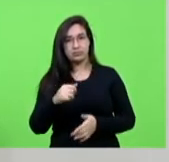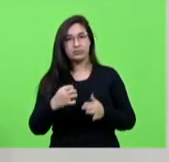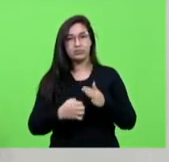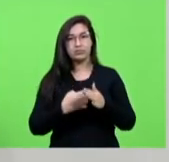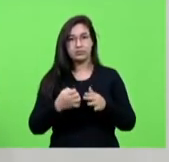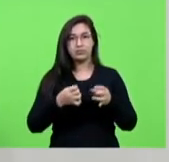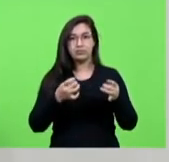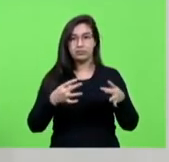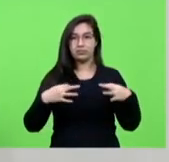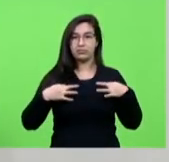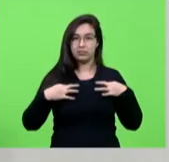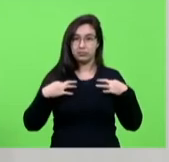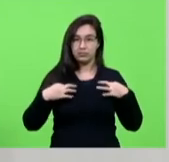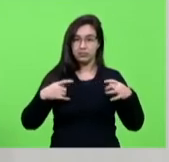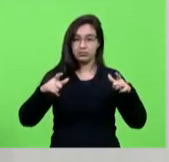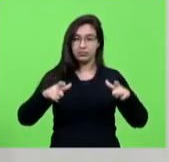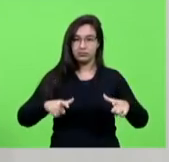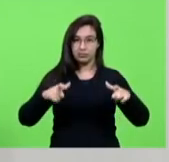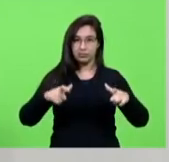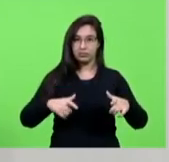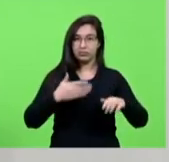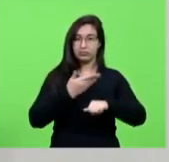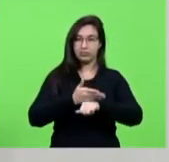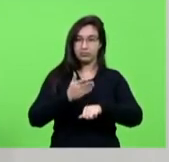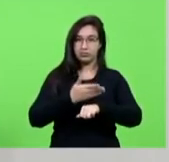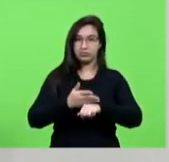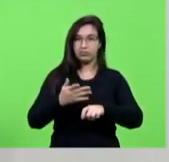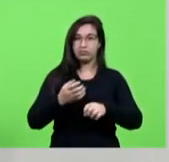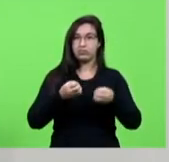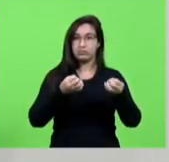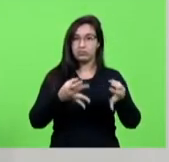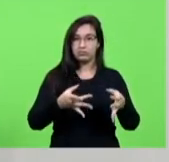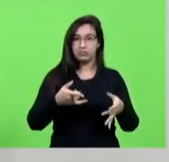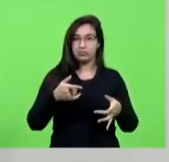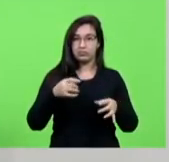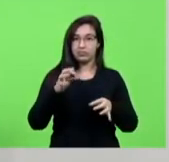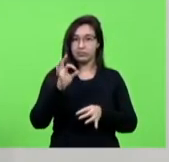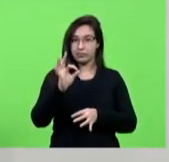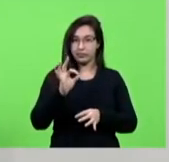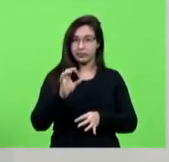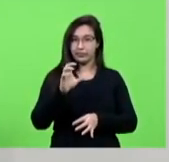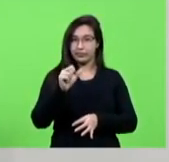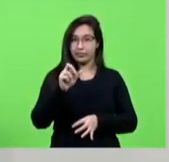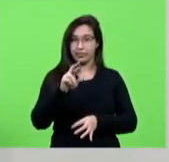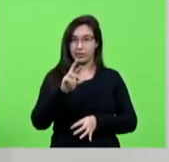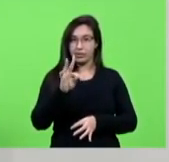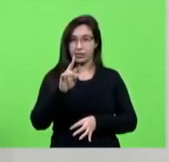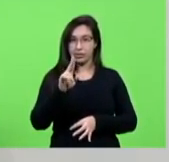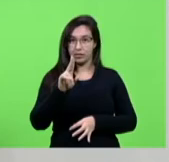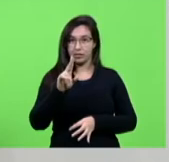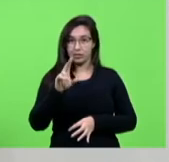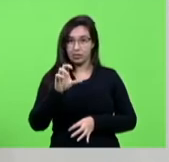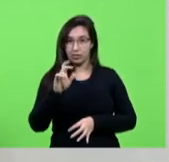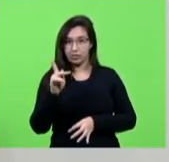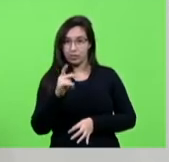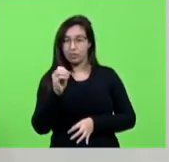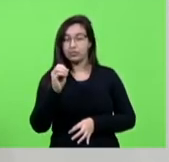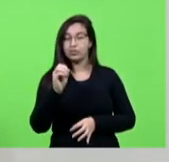farda, deu o local de treinamento, deu a munição. O que que faltou? Alguém para usar esse equipamento. Então, na